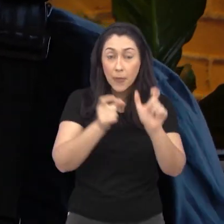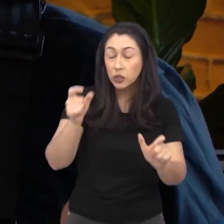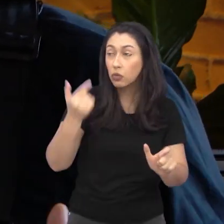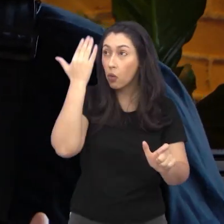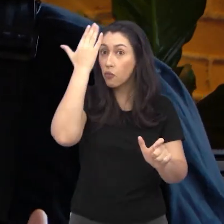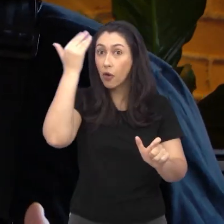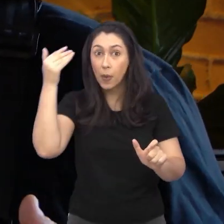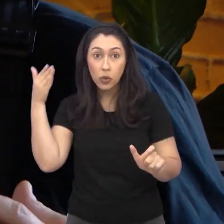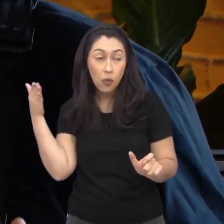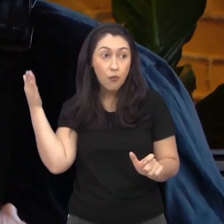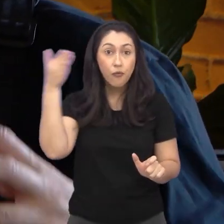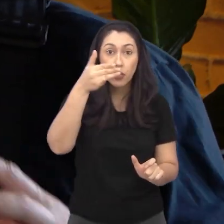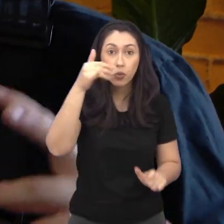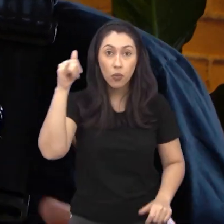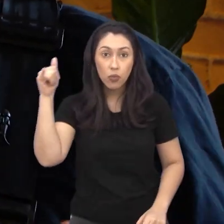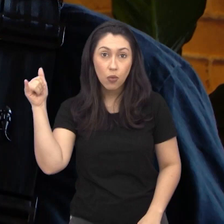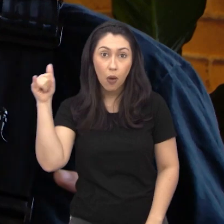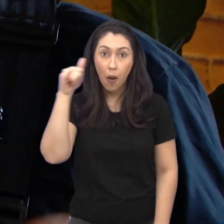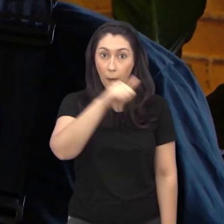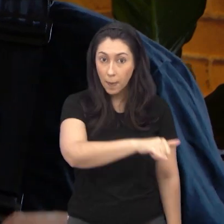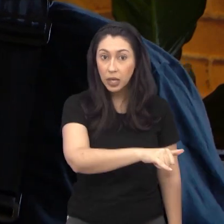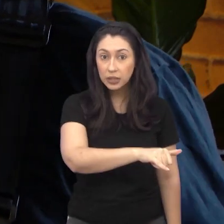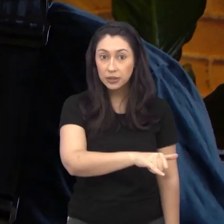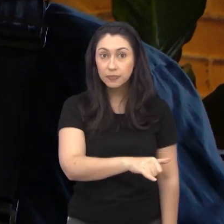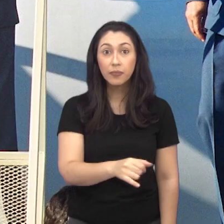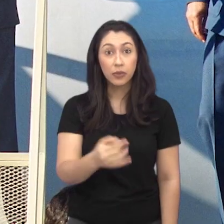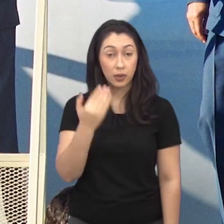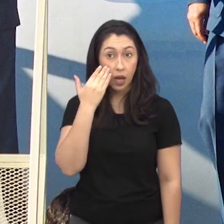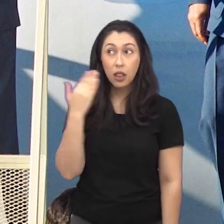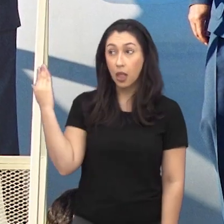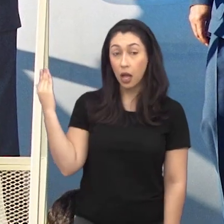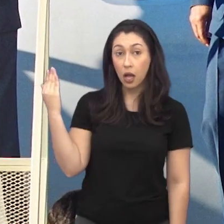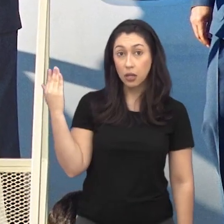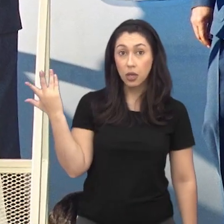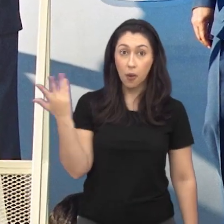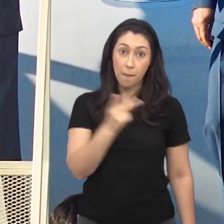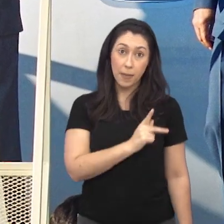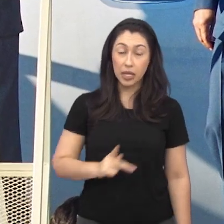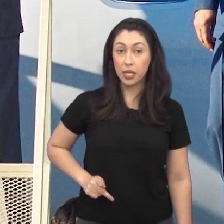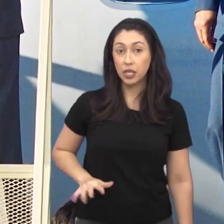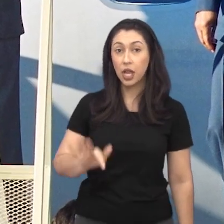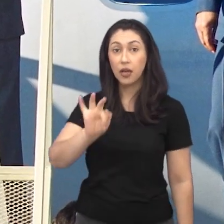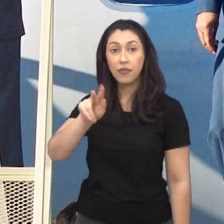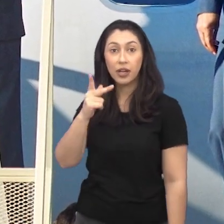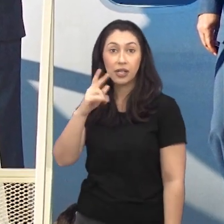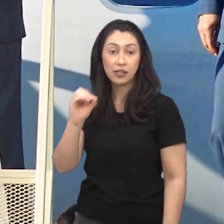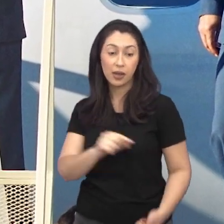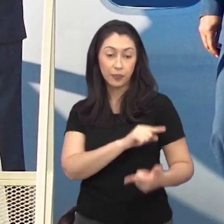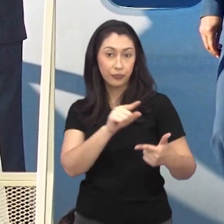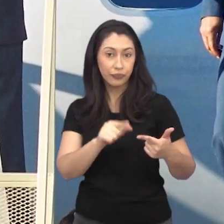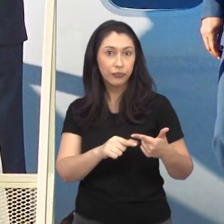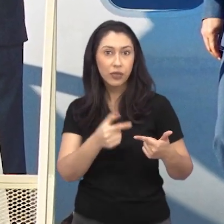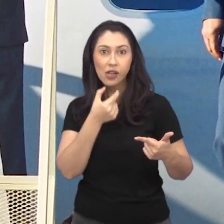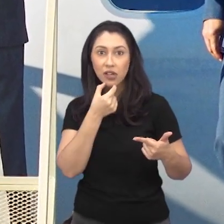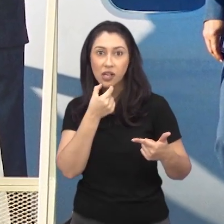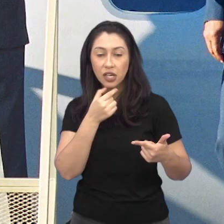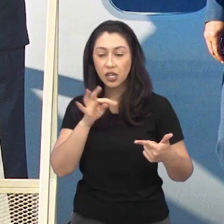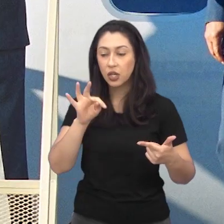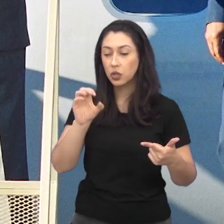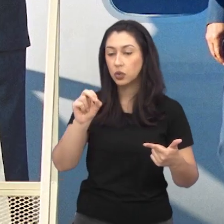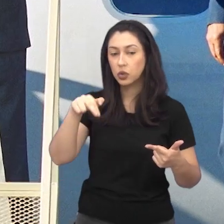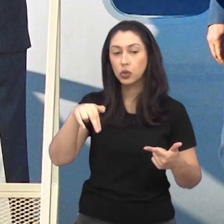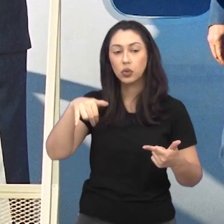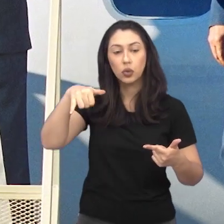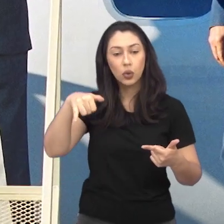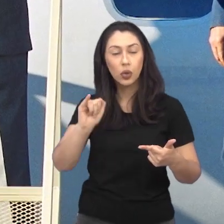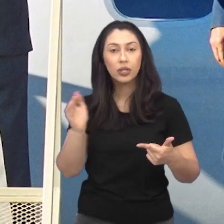personalidades foram na Embraer. Uma delas foi o Fernando Henrique Cardoso, que era presidente, com o premier britânico, Tony